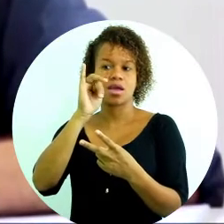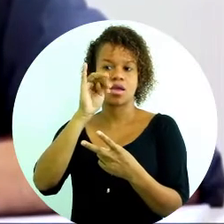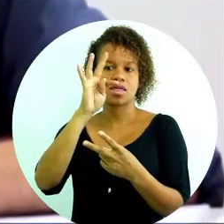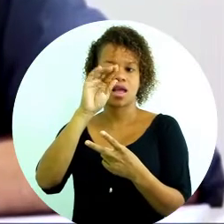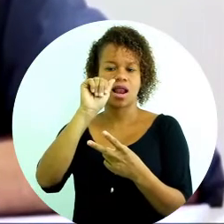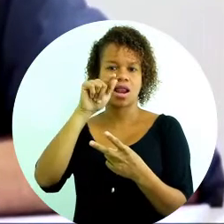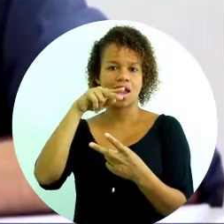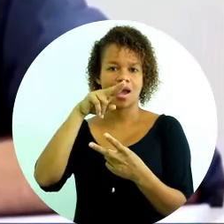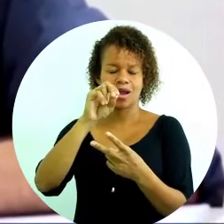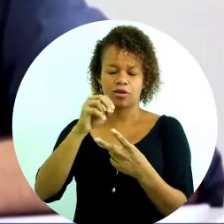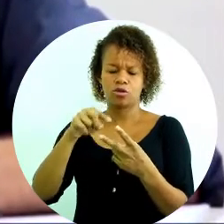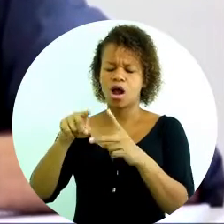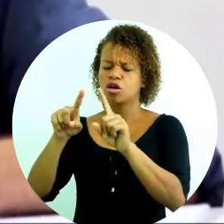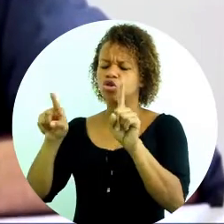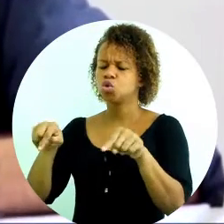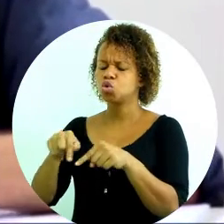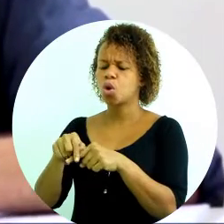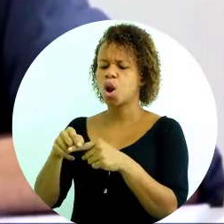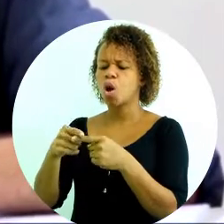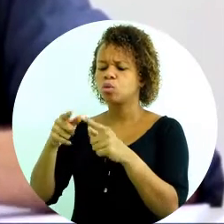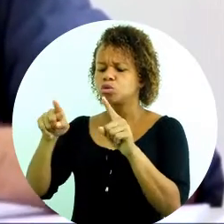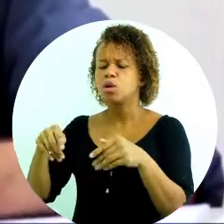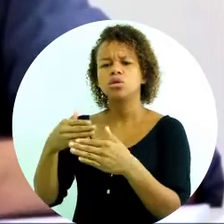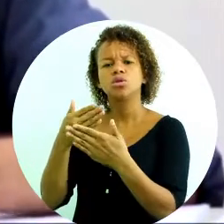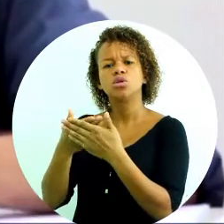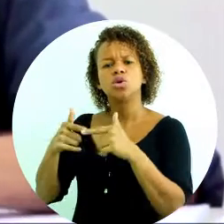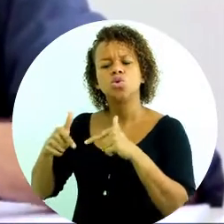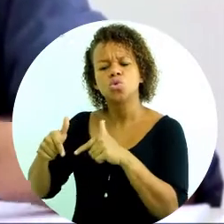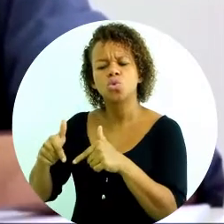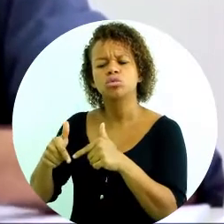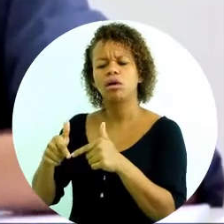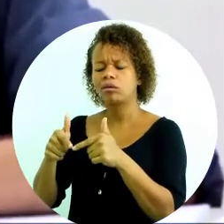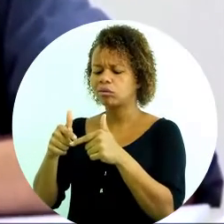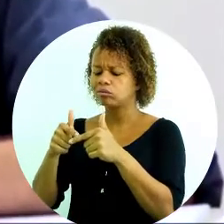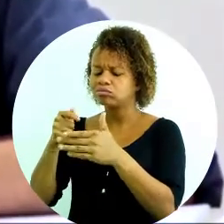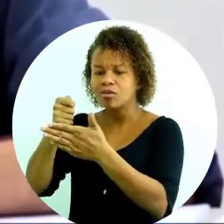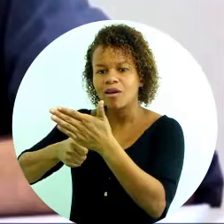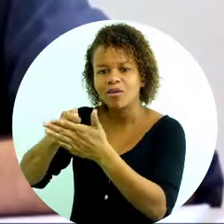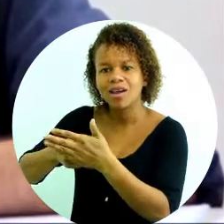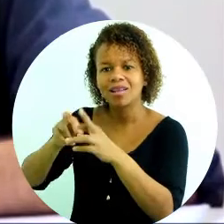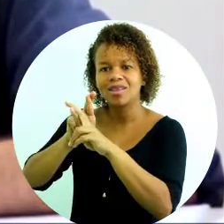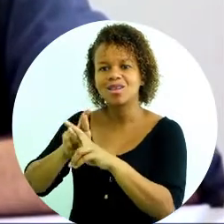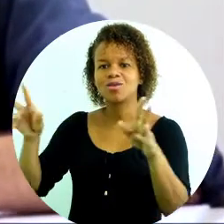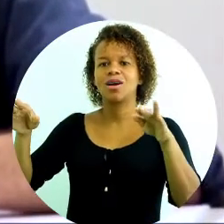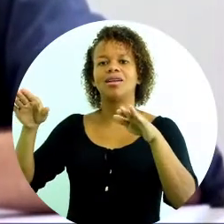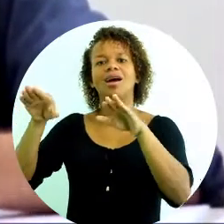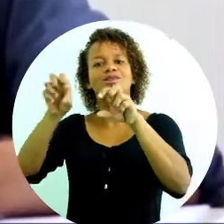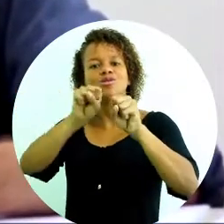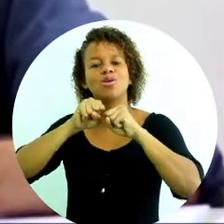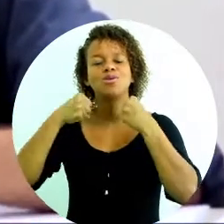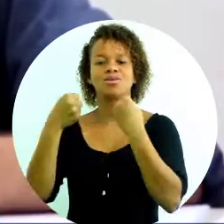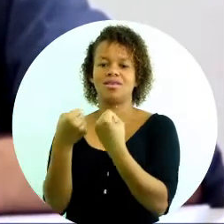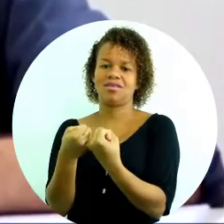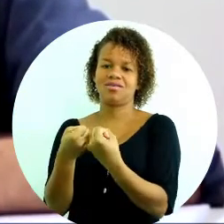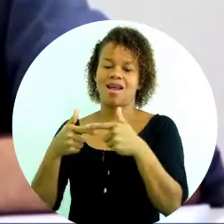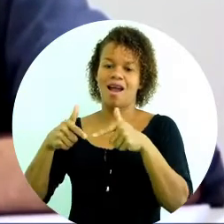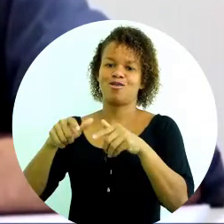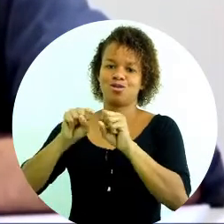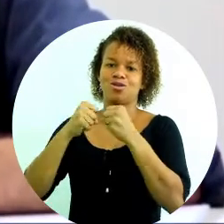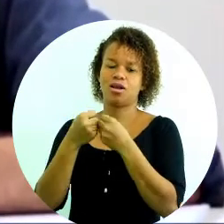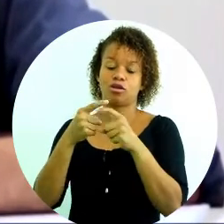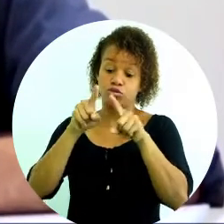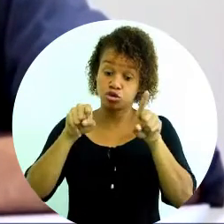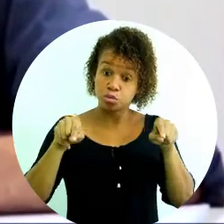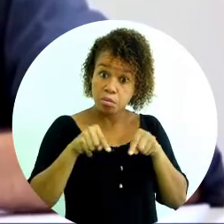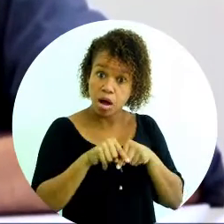o italiano Antonio Gramsci, a escola é um espaço de luta que reflete as desigualdades sociais e as lutas